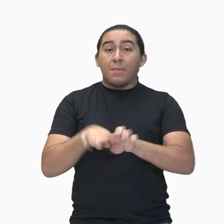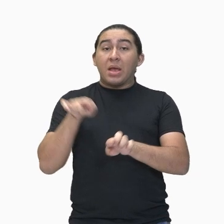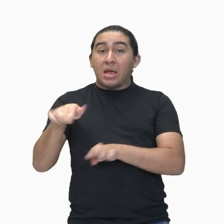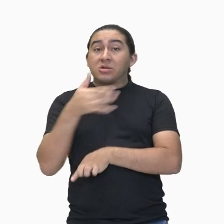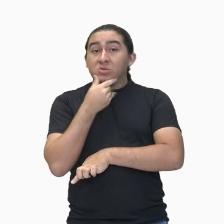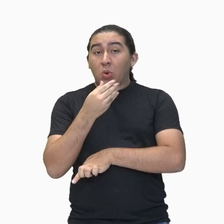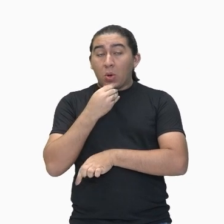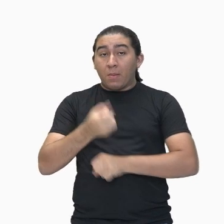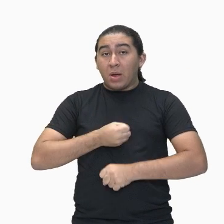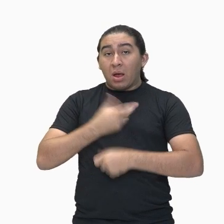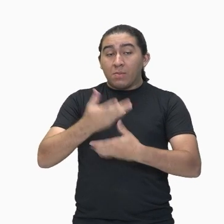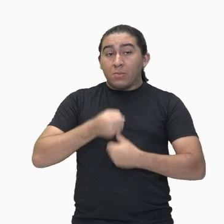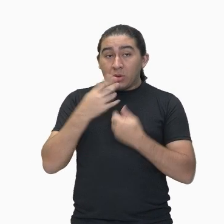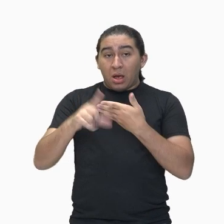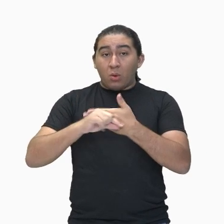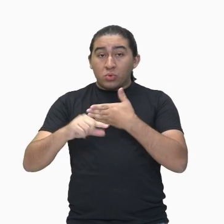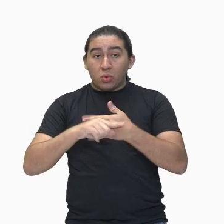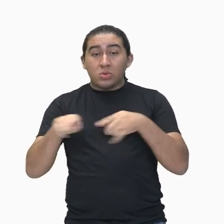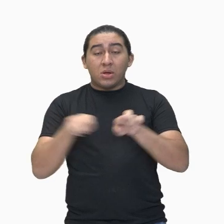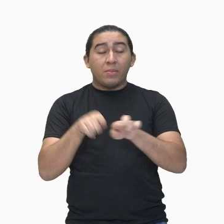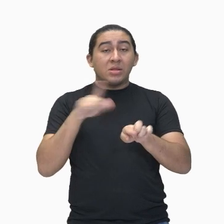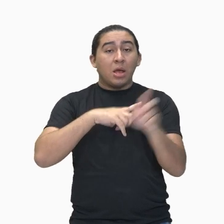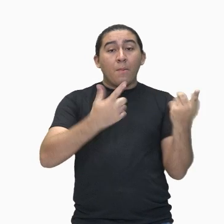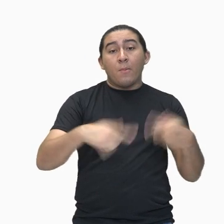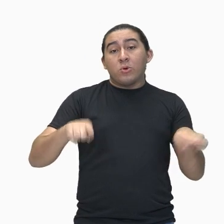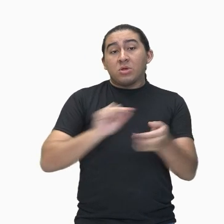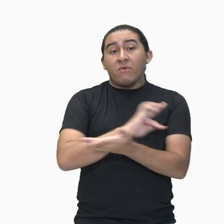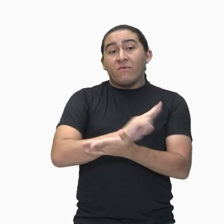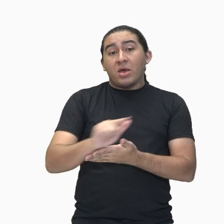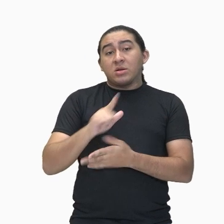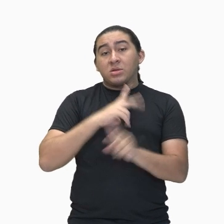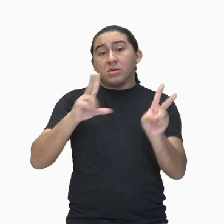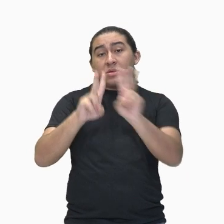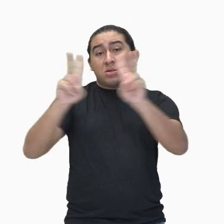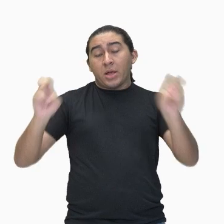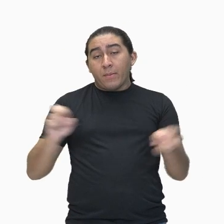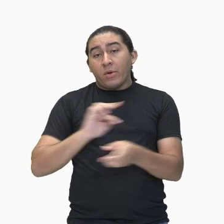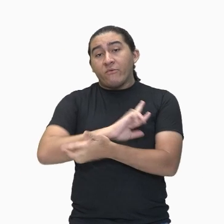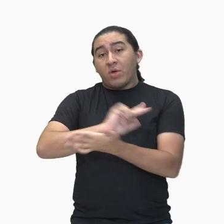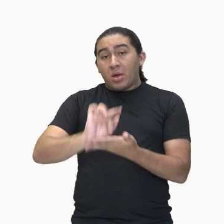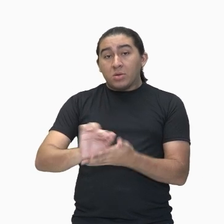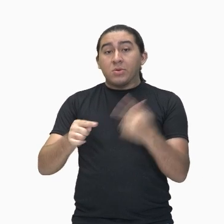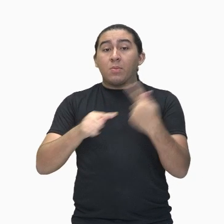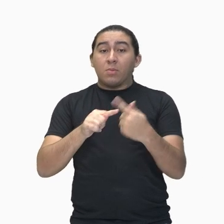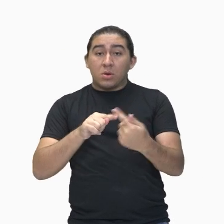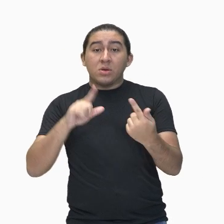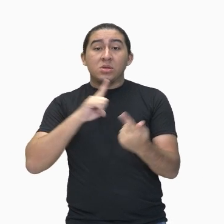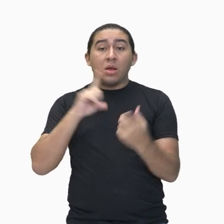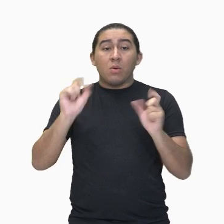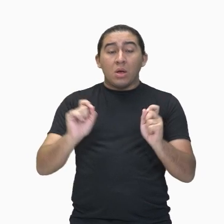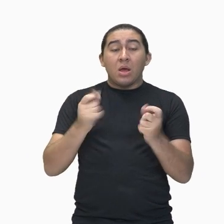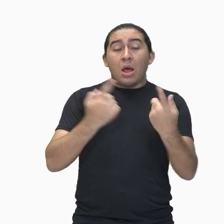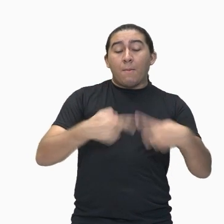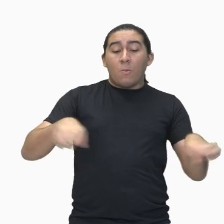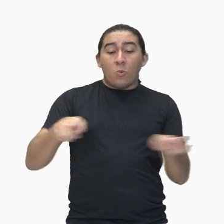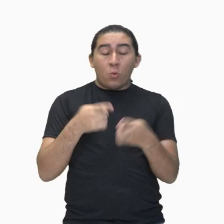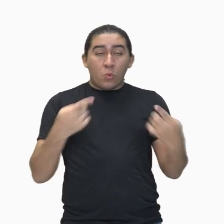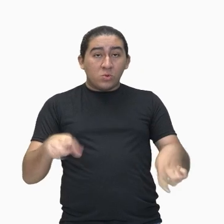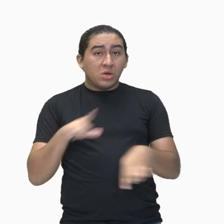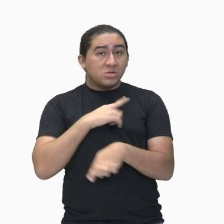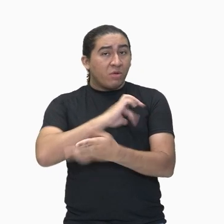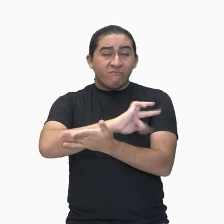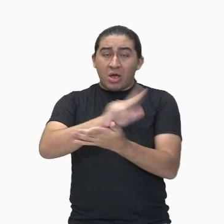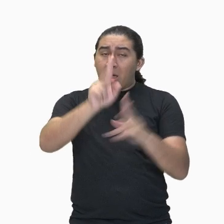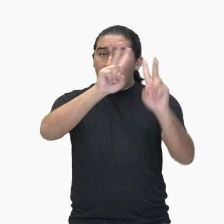também cultivou a poesia lírica, composta por temas diversificados, pois nos legou uma